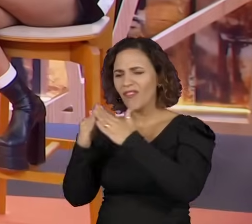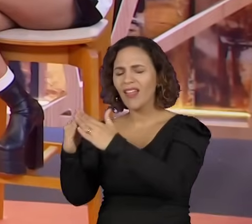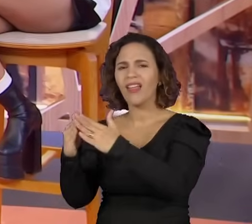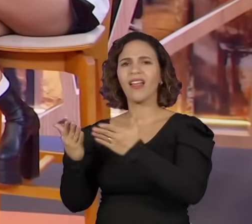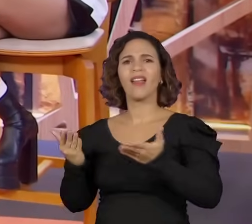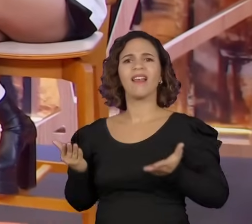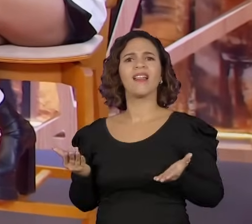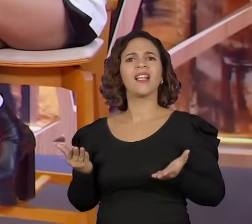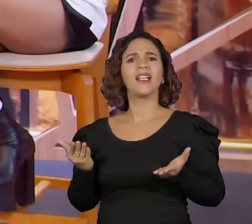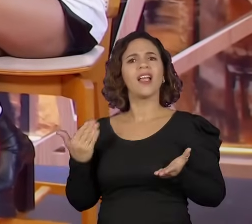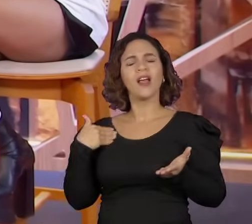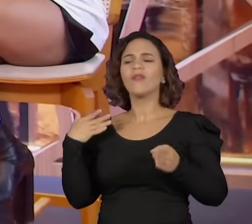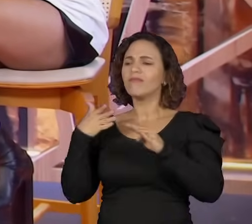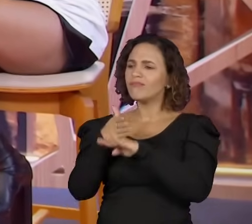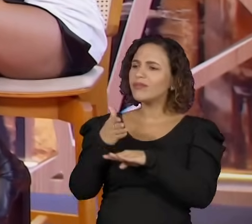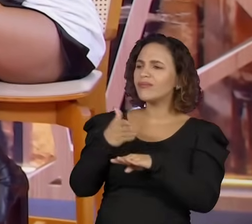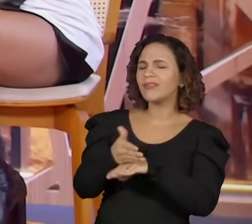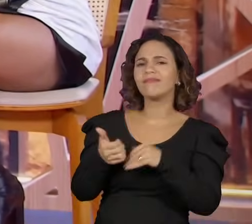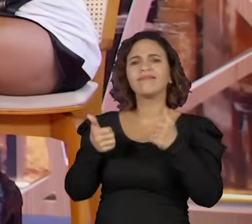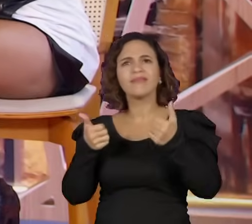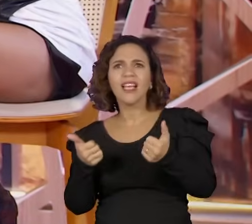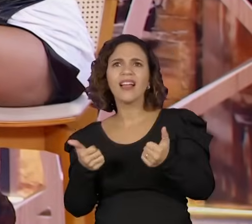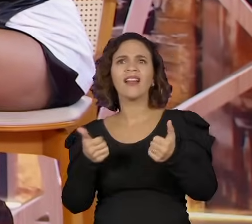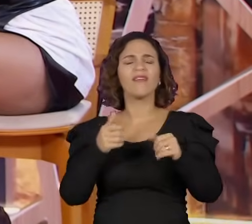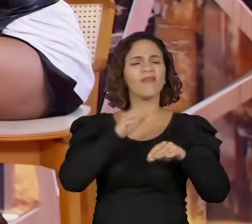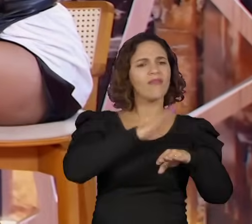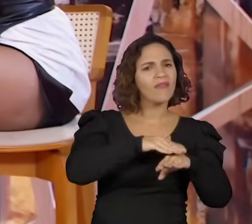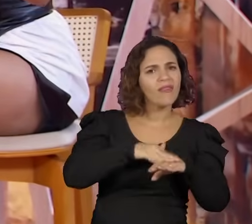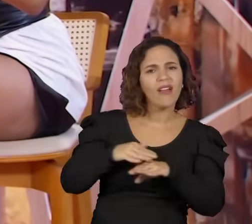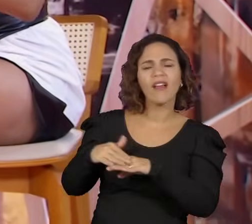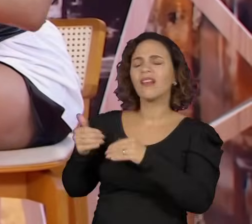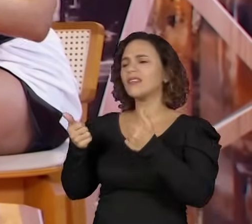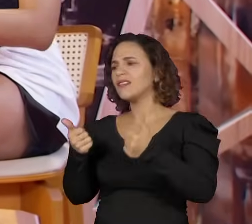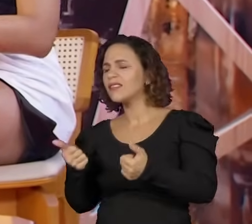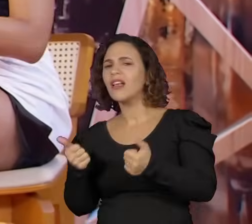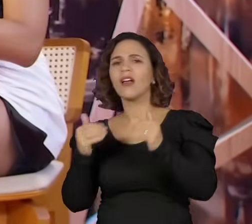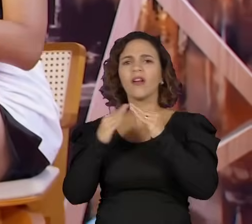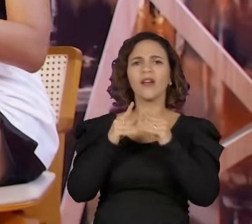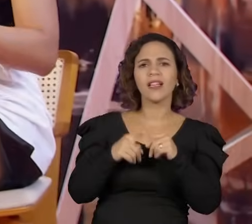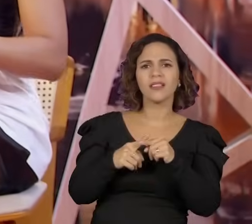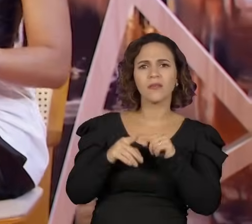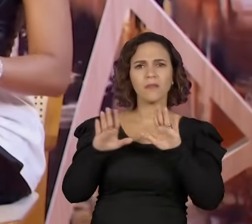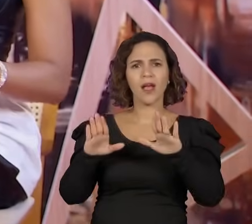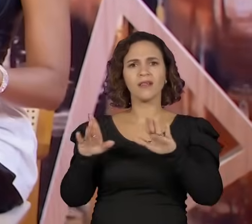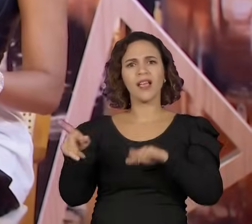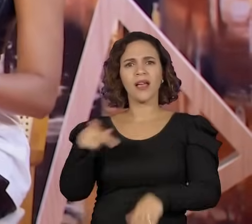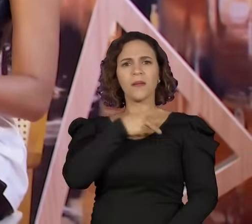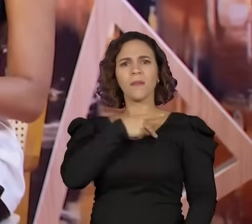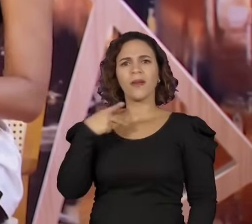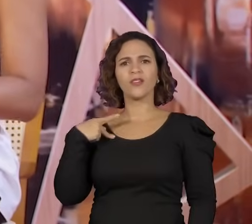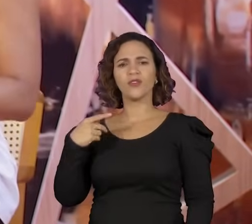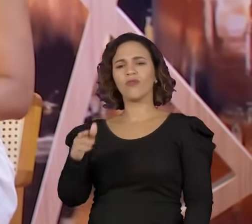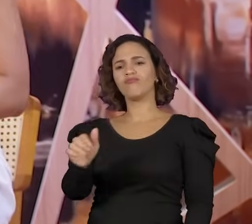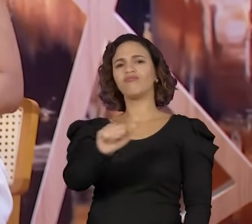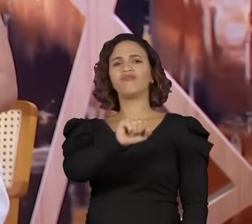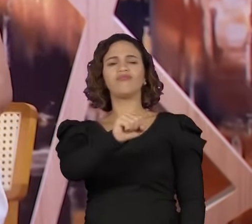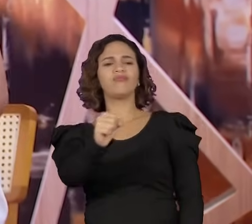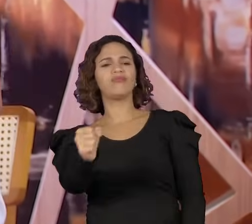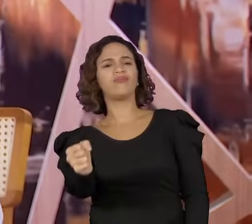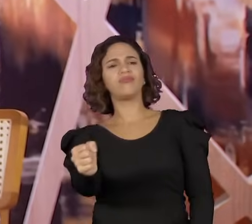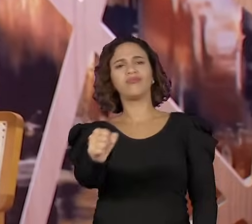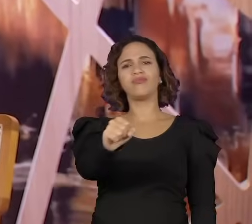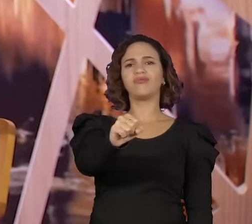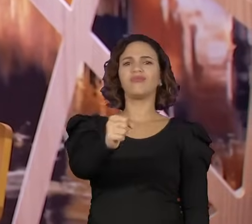favela, vindo aqui, beleza, fazer todo esse trabalho, né, ali, igrejas e tal, mas aí vem o pastor num carrão. É,